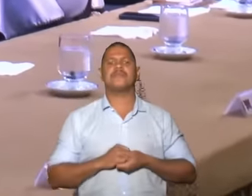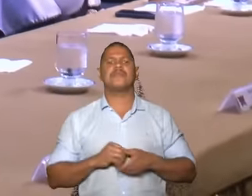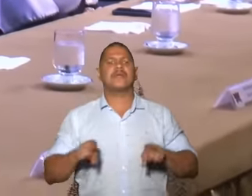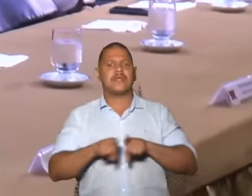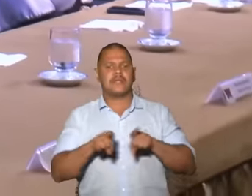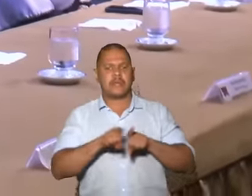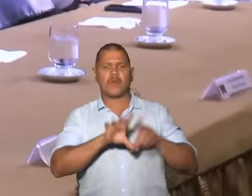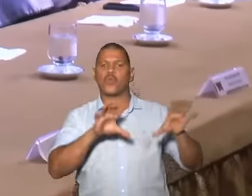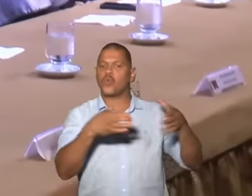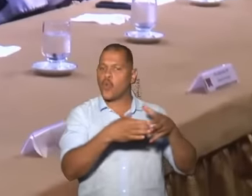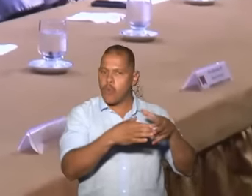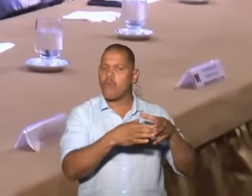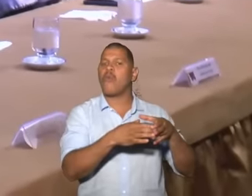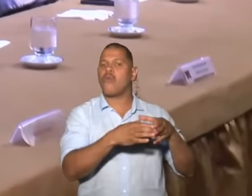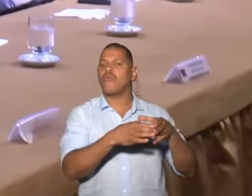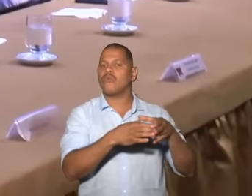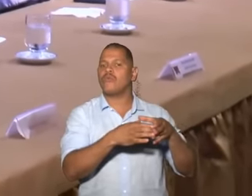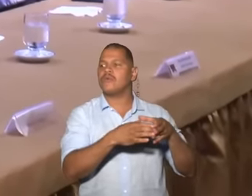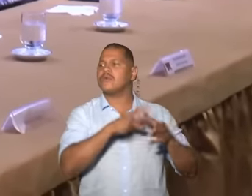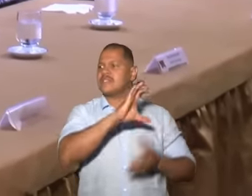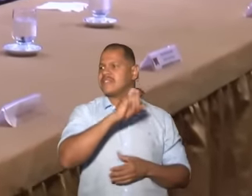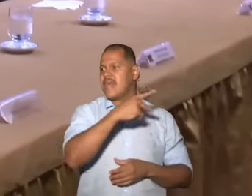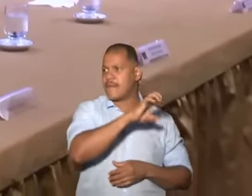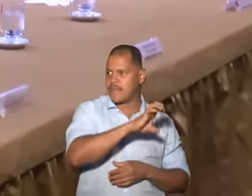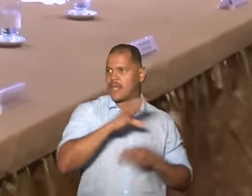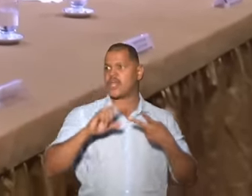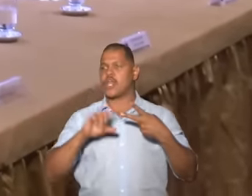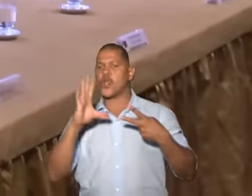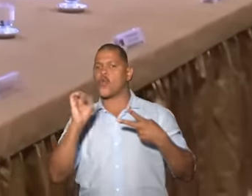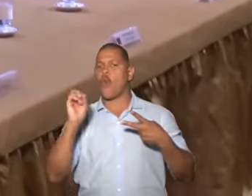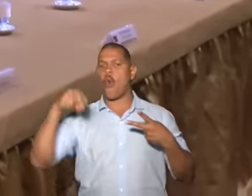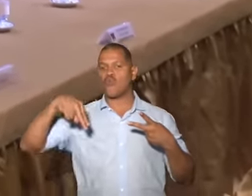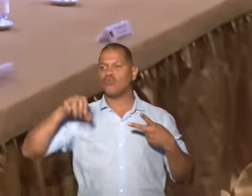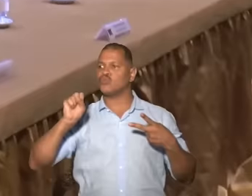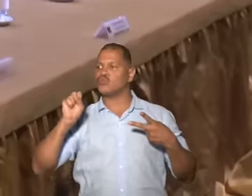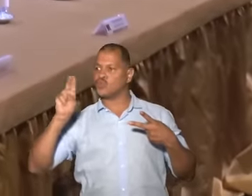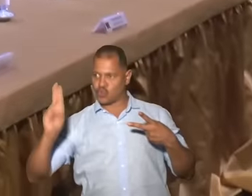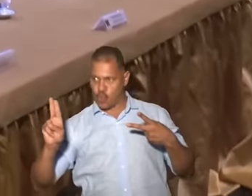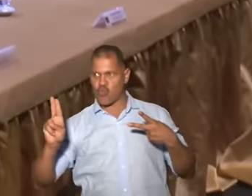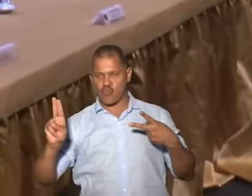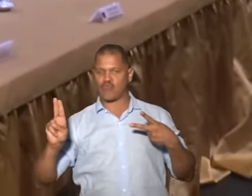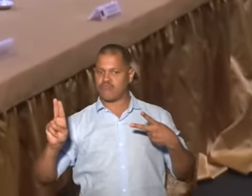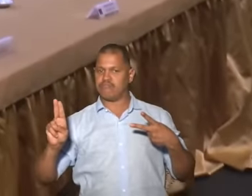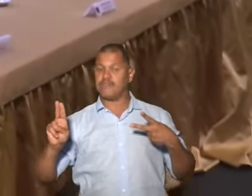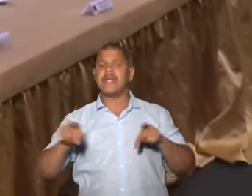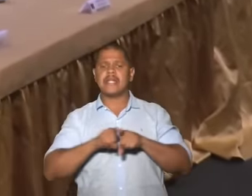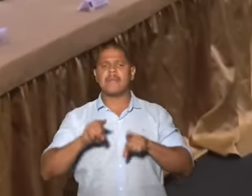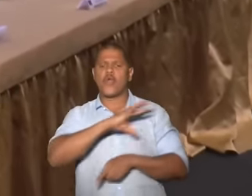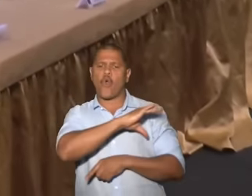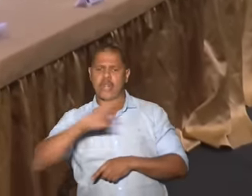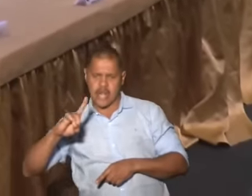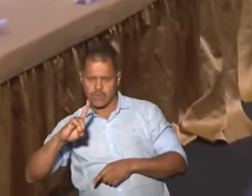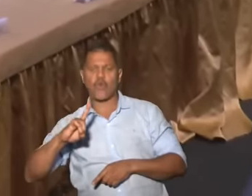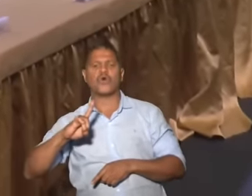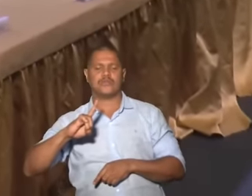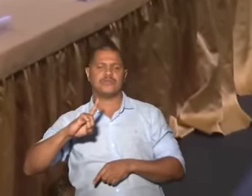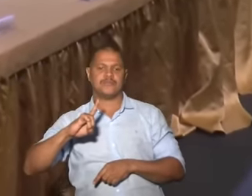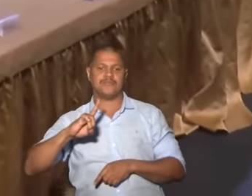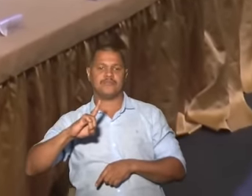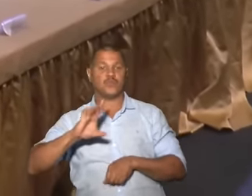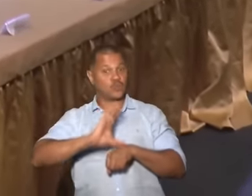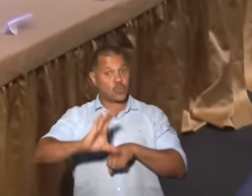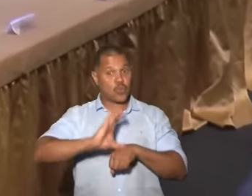Conselho Universitário, Conselho de Ensino, Pesquisa e Extensão, coordenadores de cursos, professores e